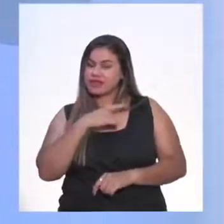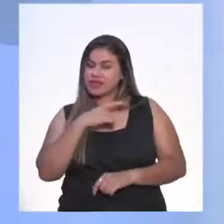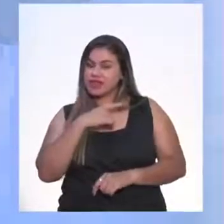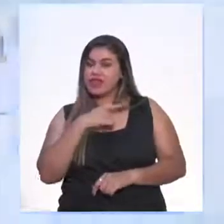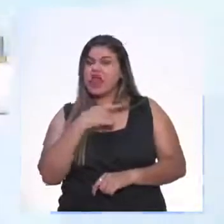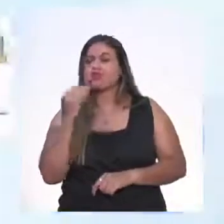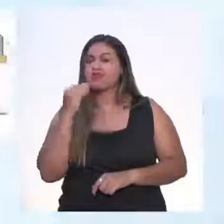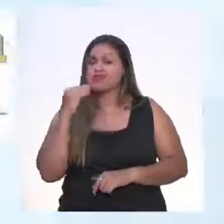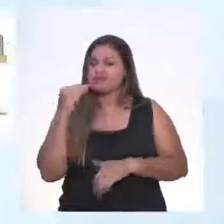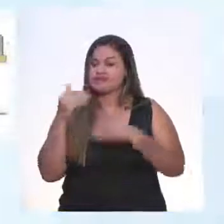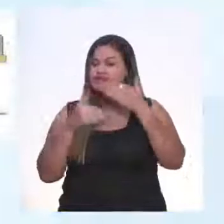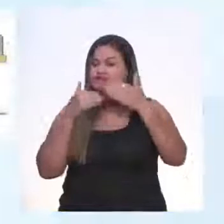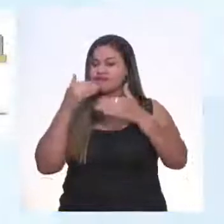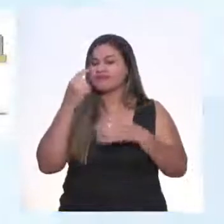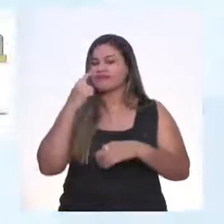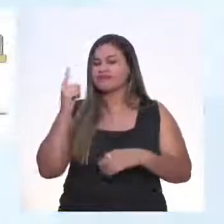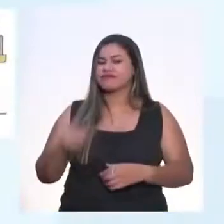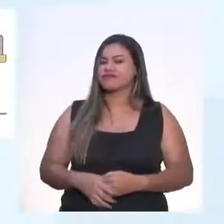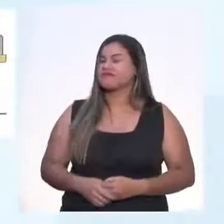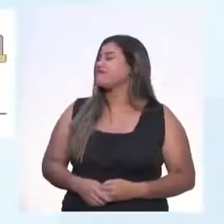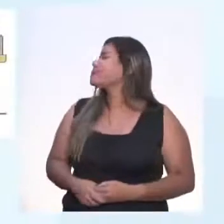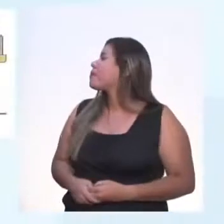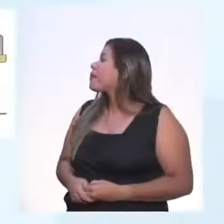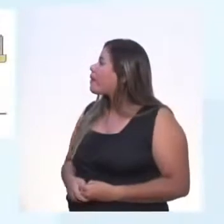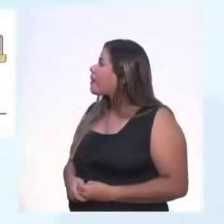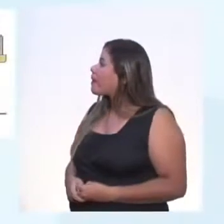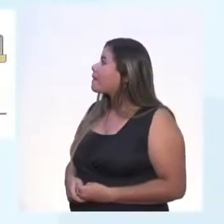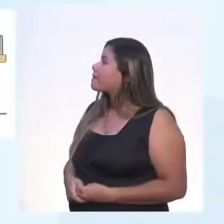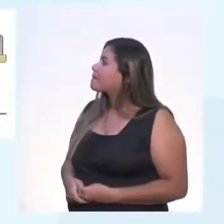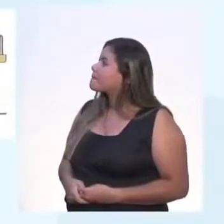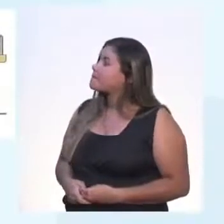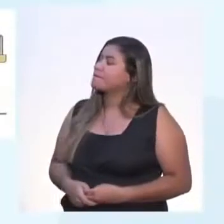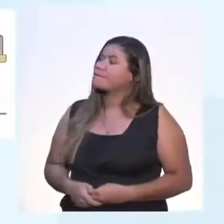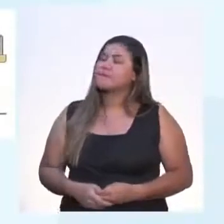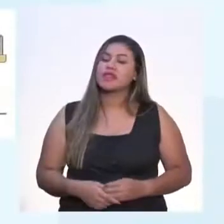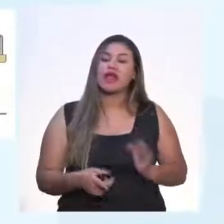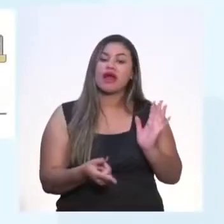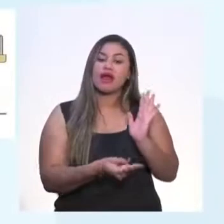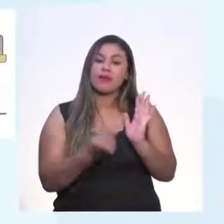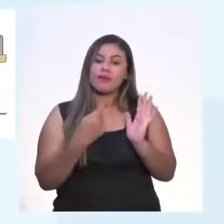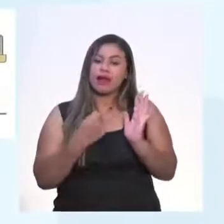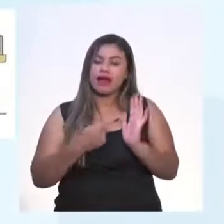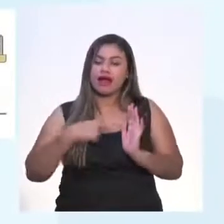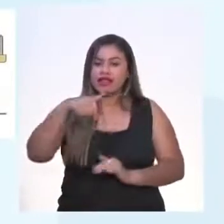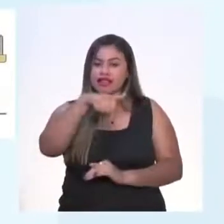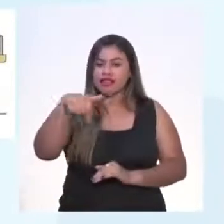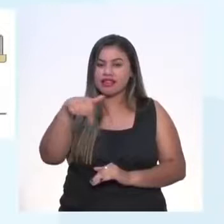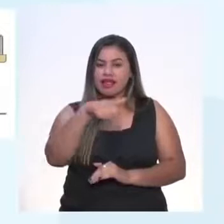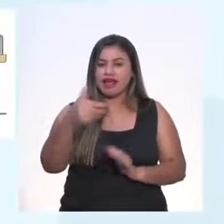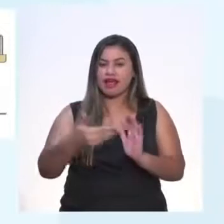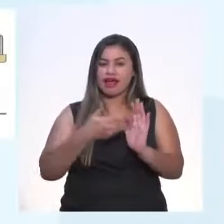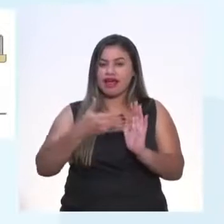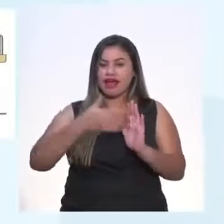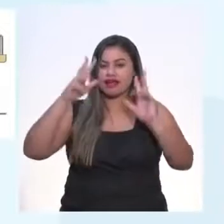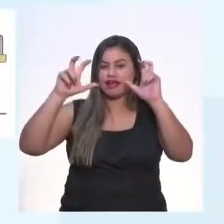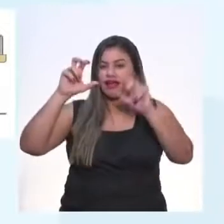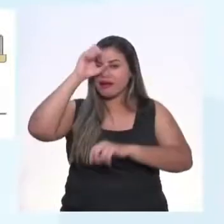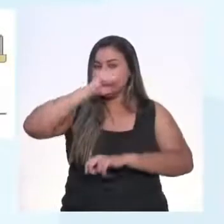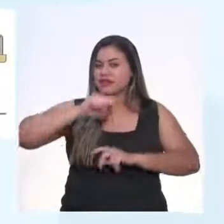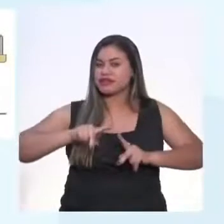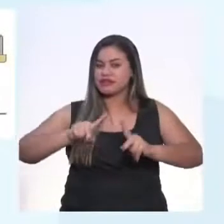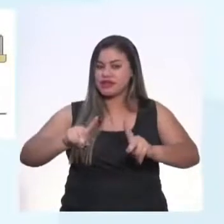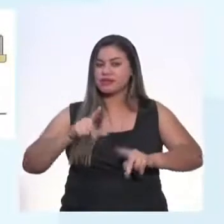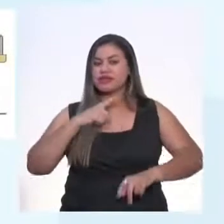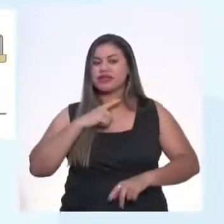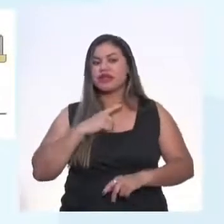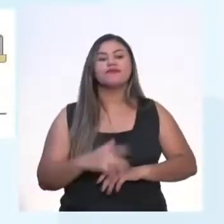tentar desenvolver com vocês, tá bom? É assim, ó. Lá na página 77 do caderno Aprender Sempre,